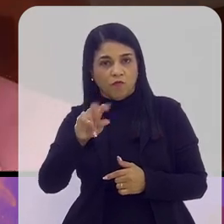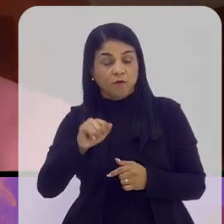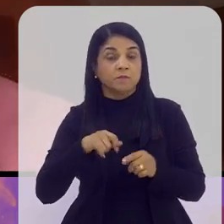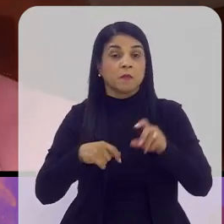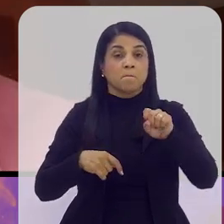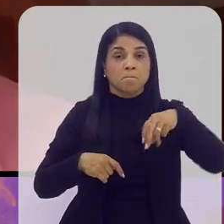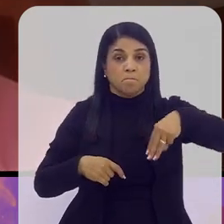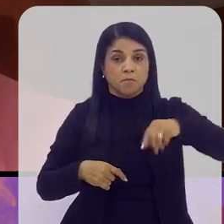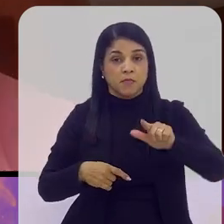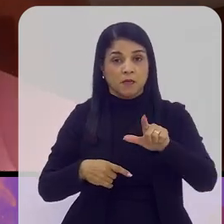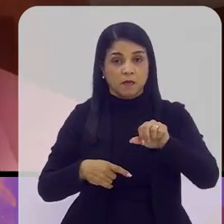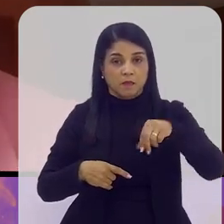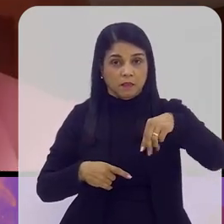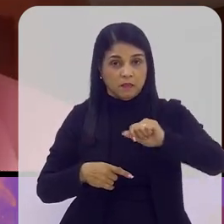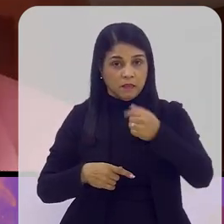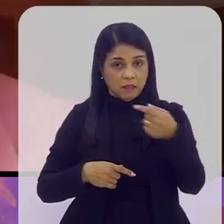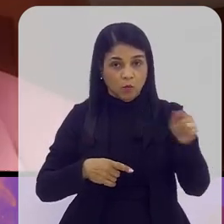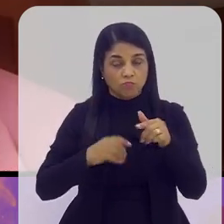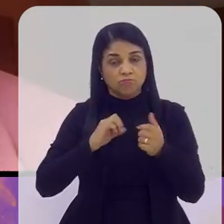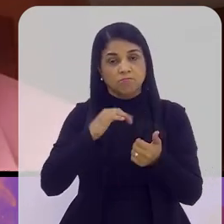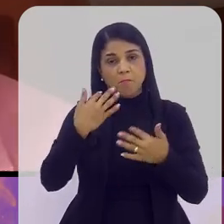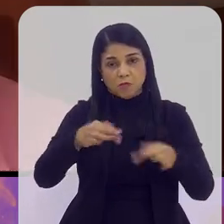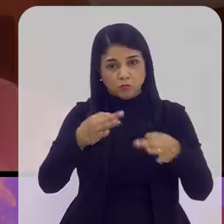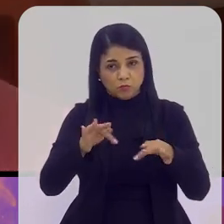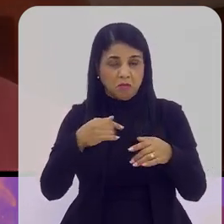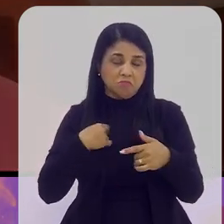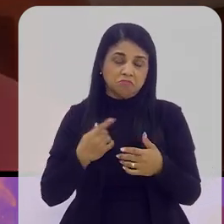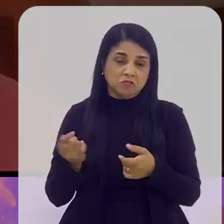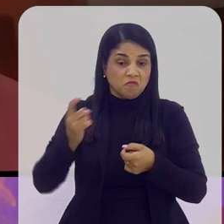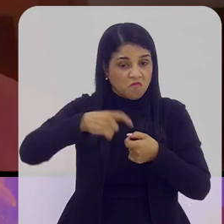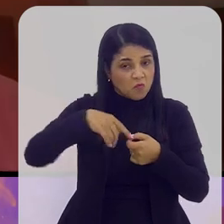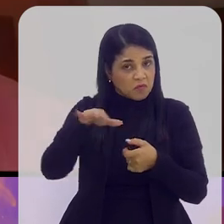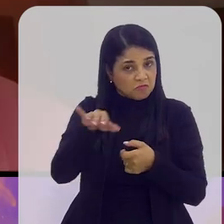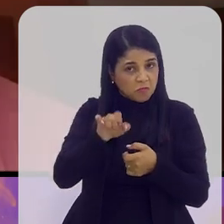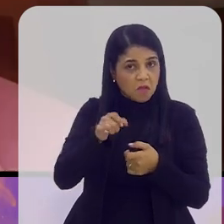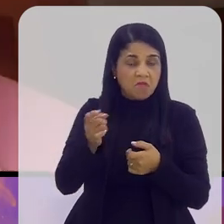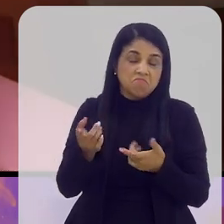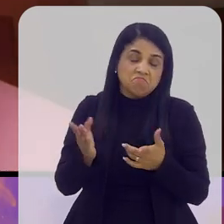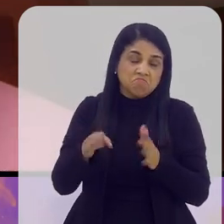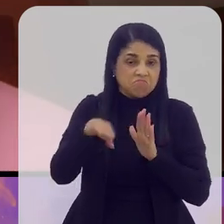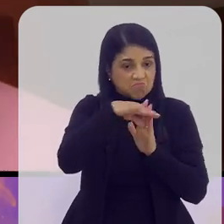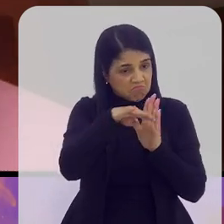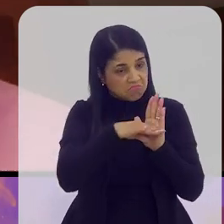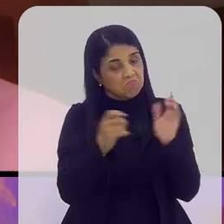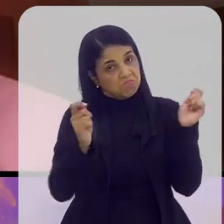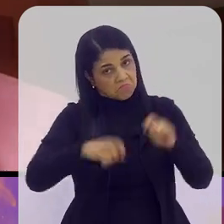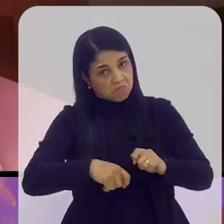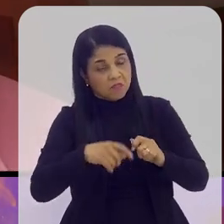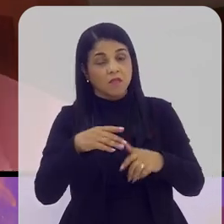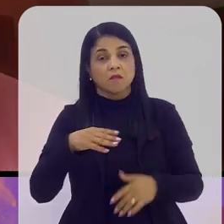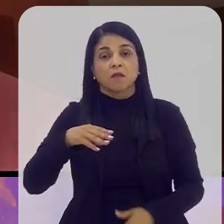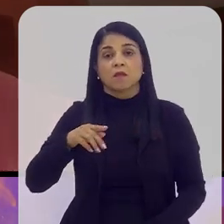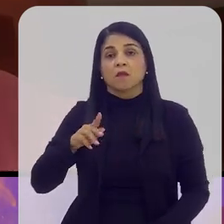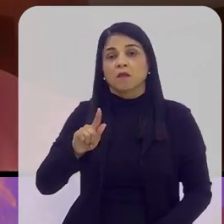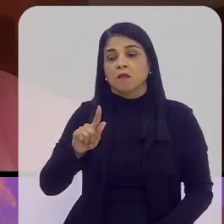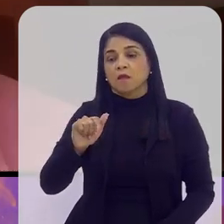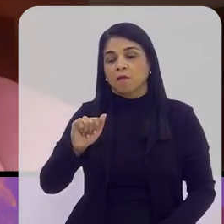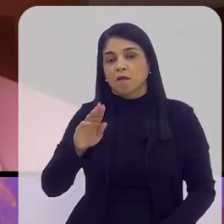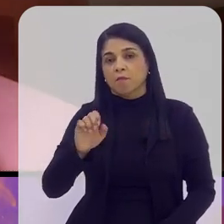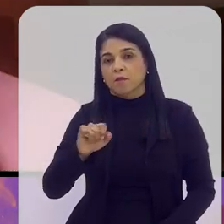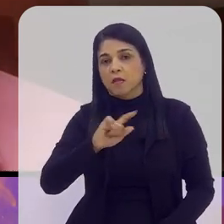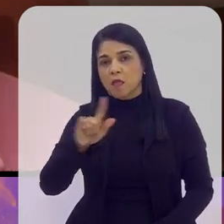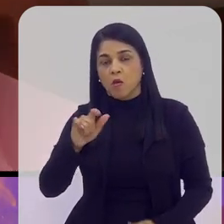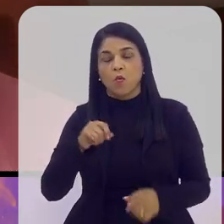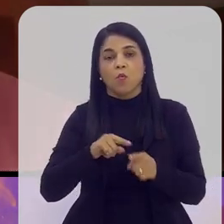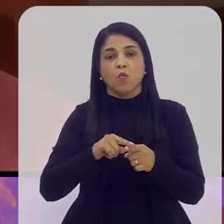machucado e também não sei se vai ter uma sequência de convocações. Se voltar bem, acho que tem condição de voltar para a lista. Mas Gabriel Magalhães é um bom